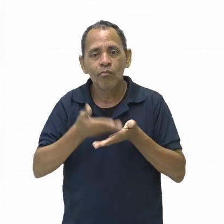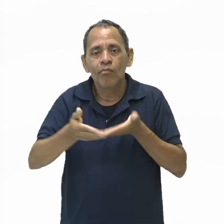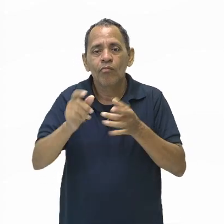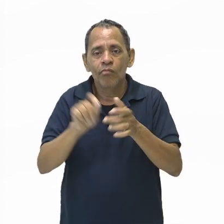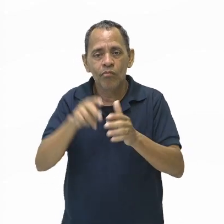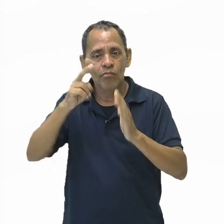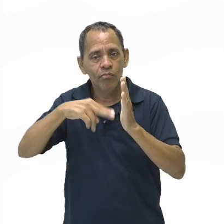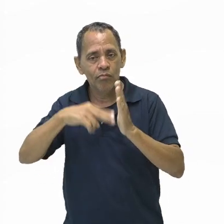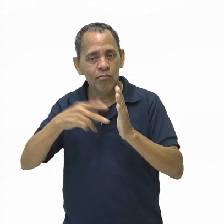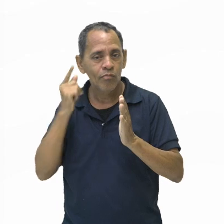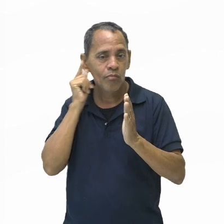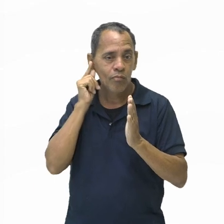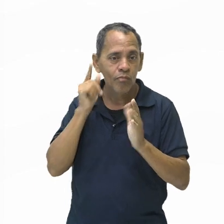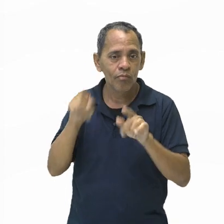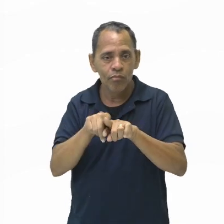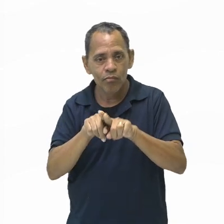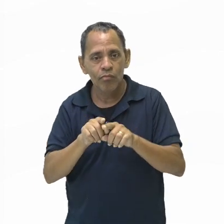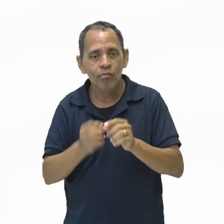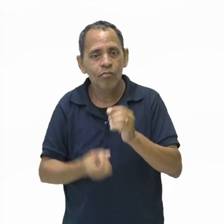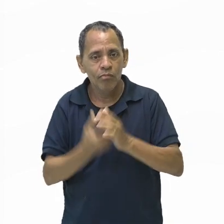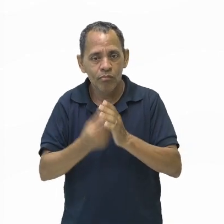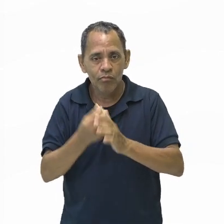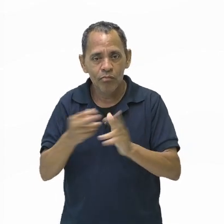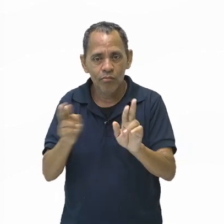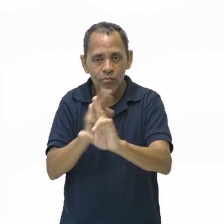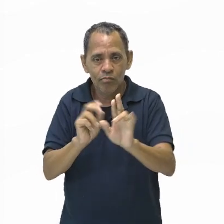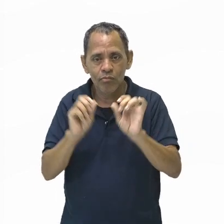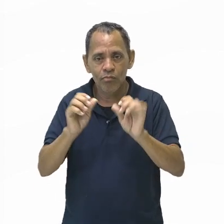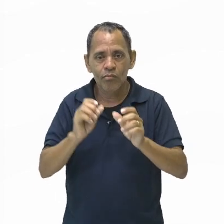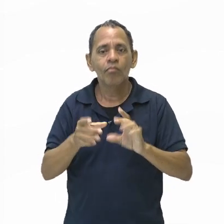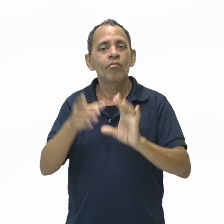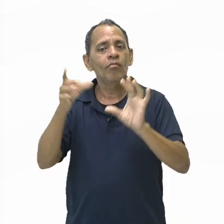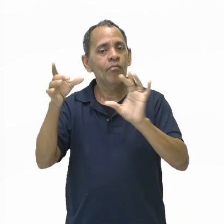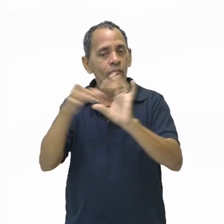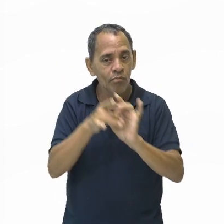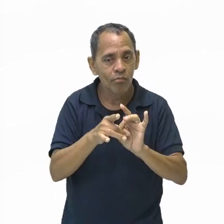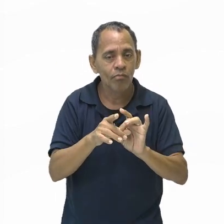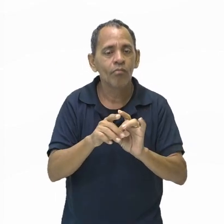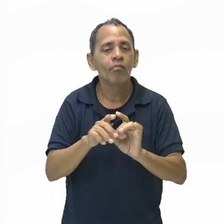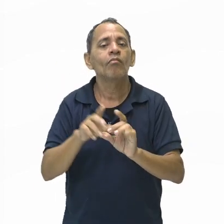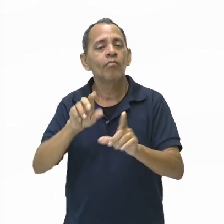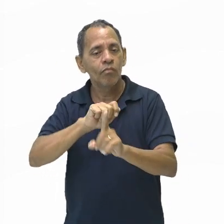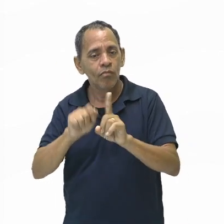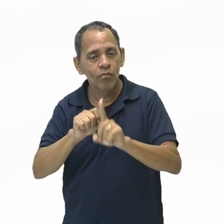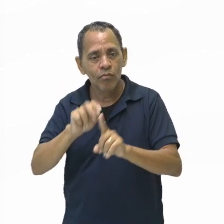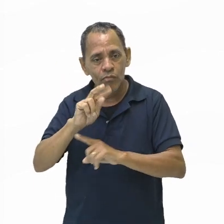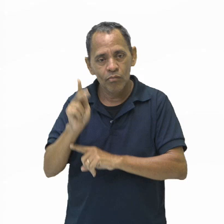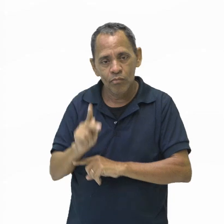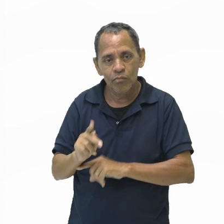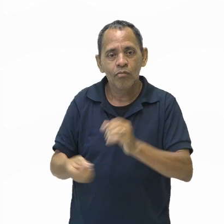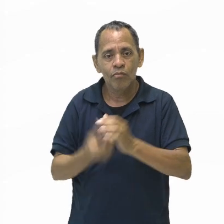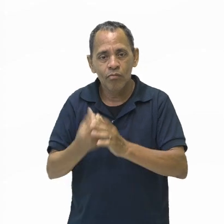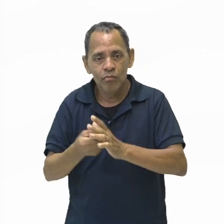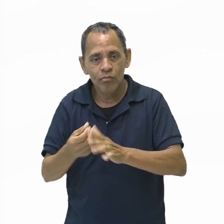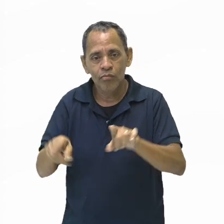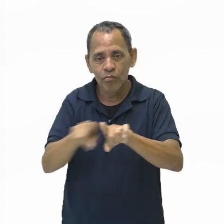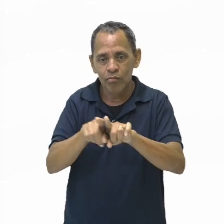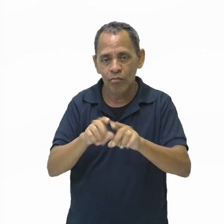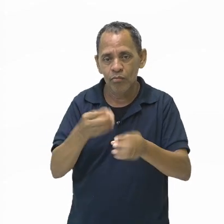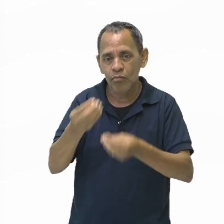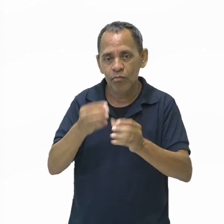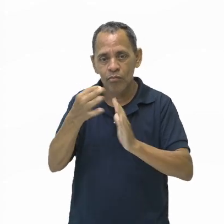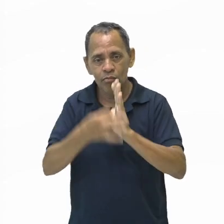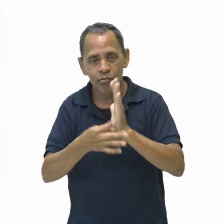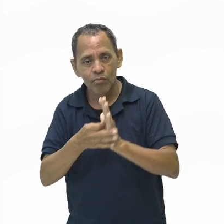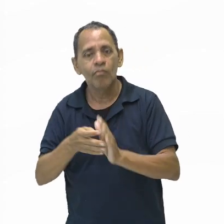da escuta, estabelecendo relações em contextos sócio-históricos e suas condições de produção por meio de textos